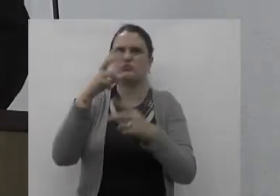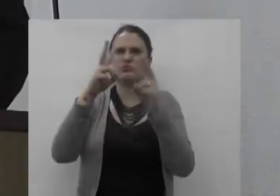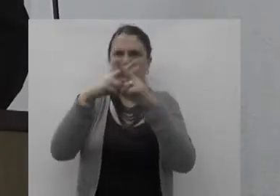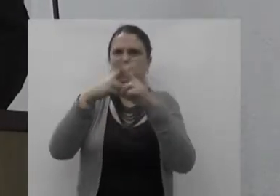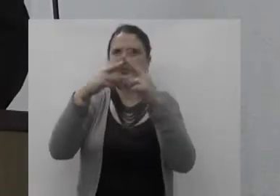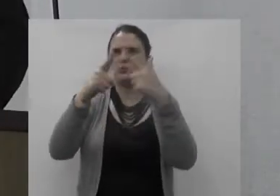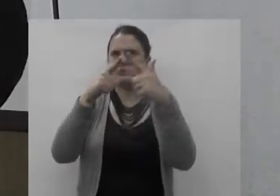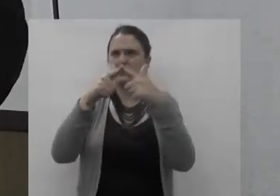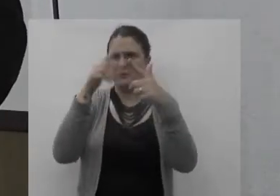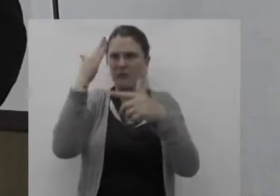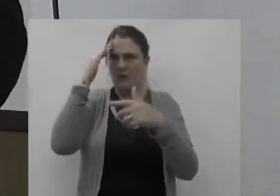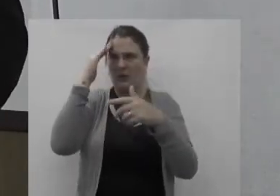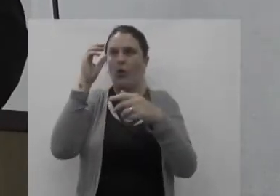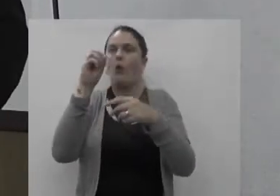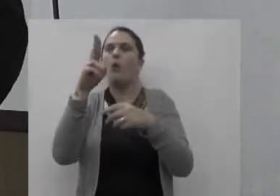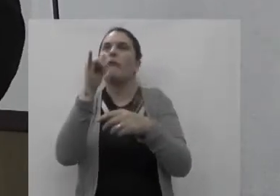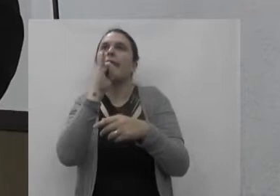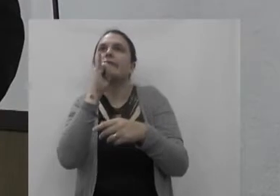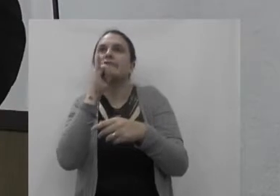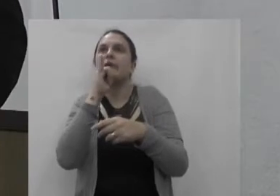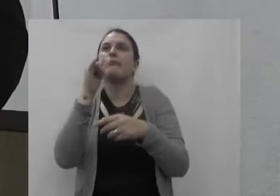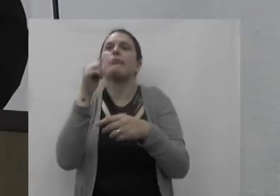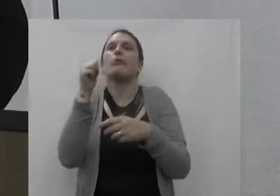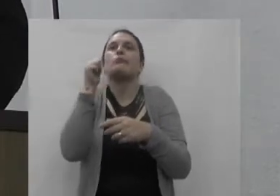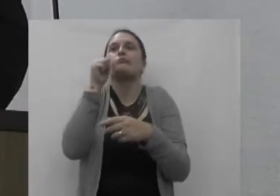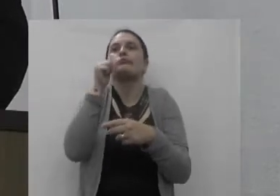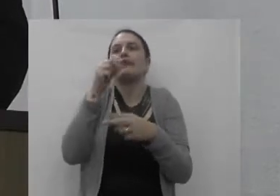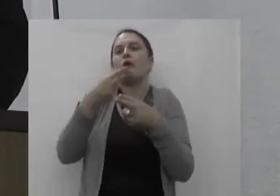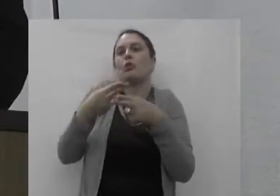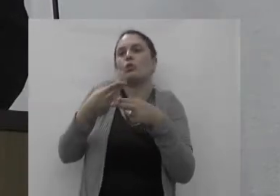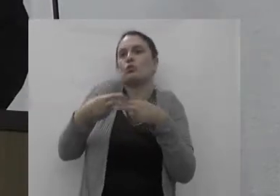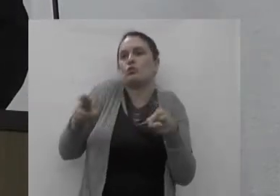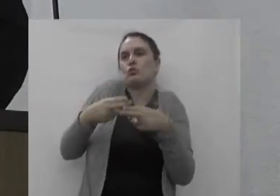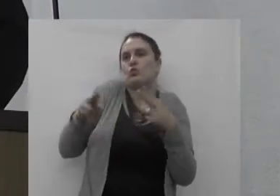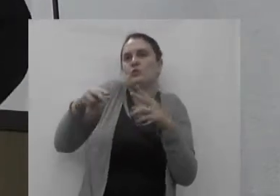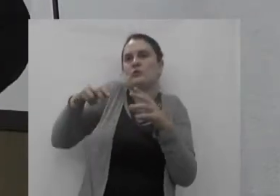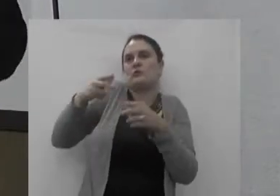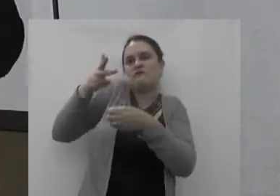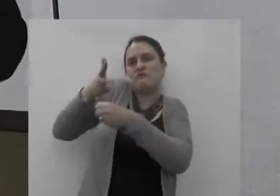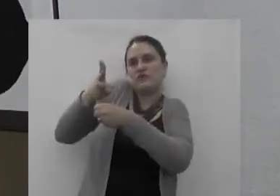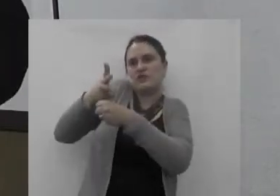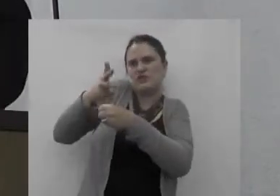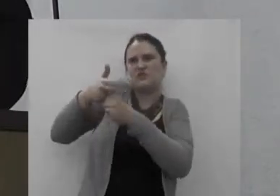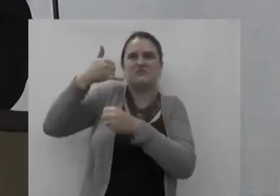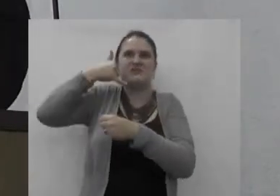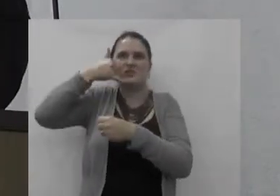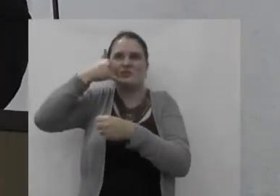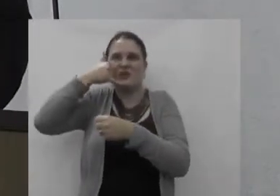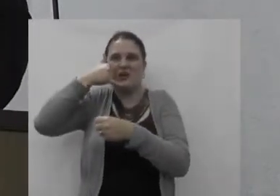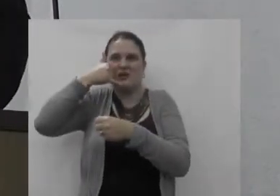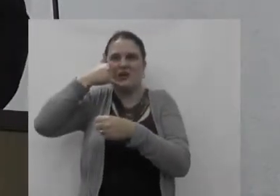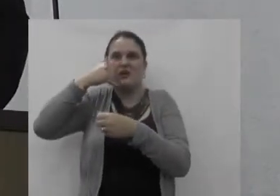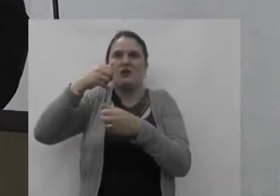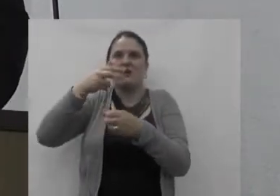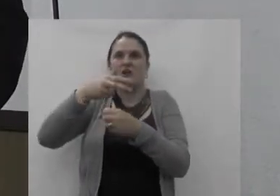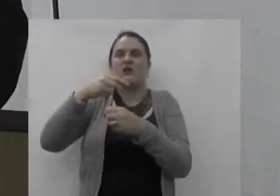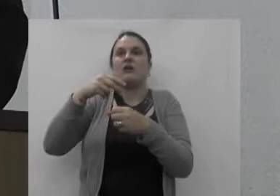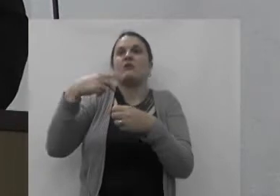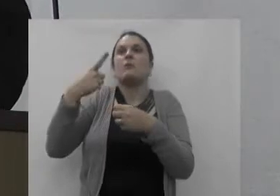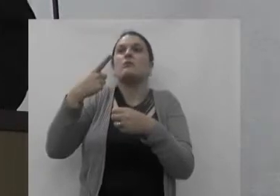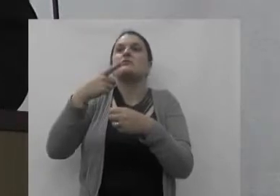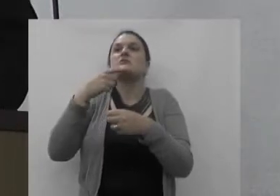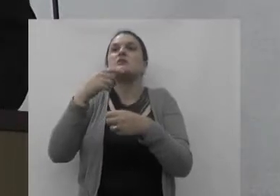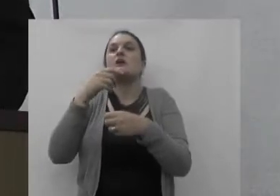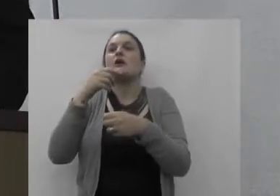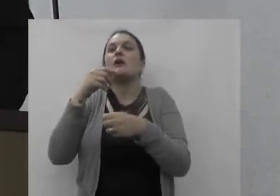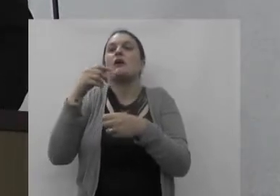acabou divulgando, expondo a pessoa que ele gostava, entre aspas, e que após